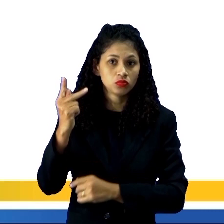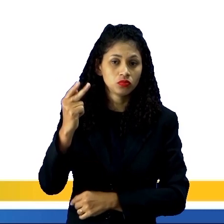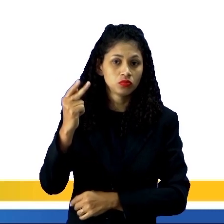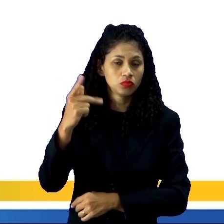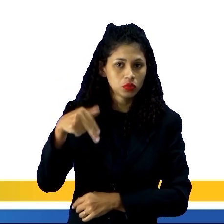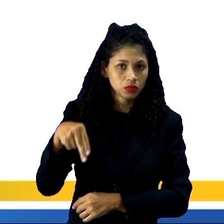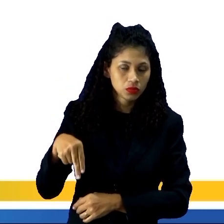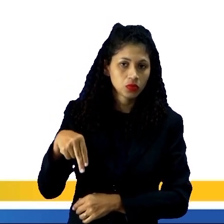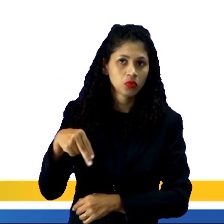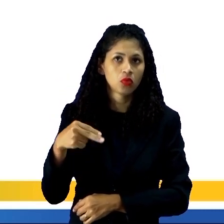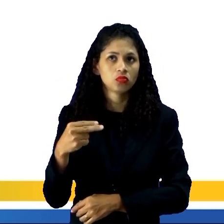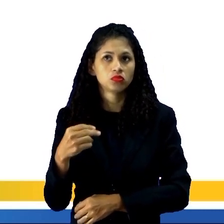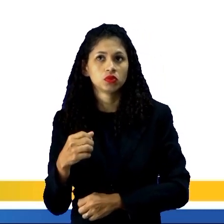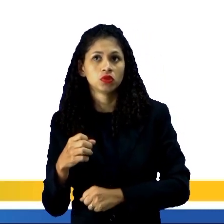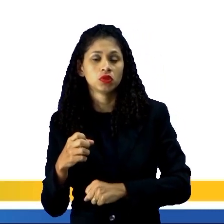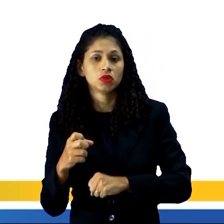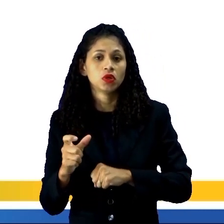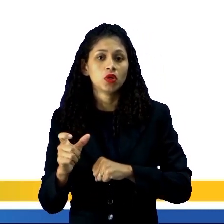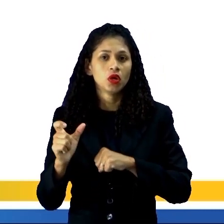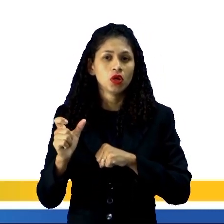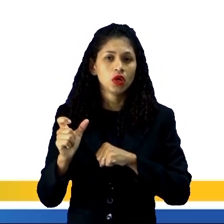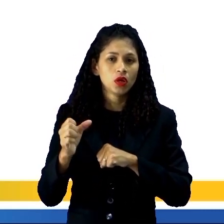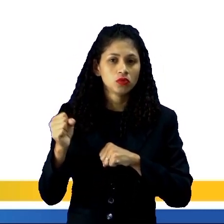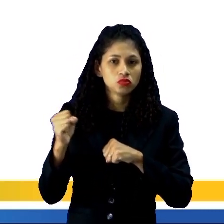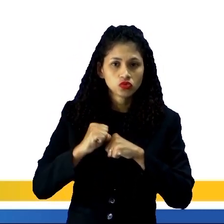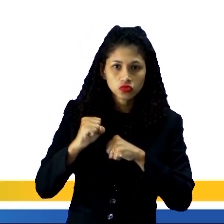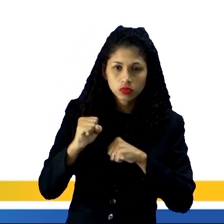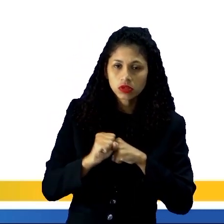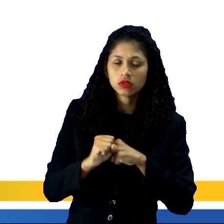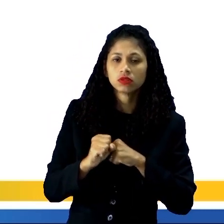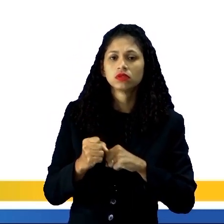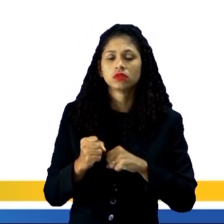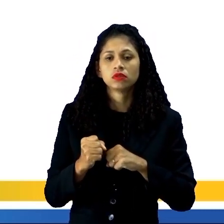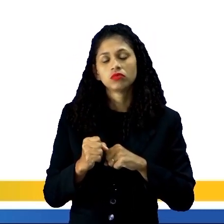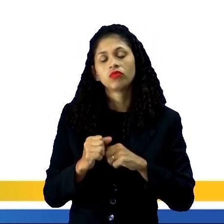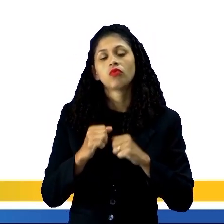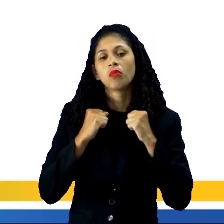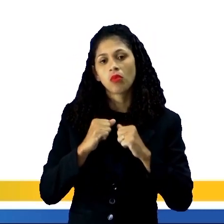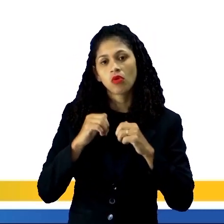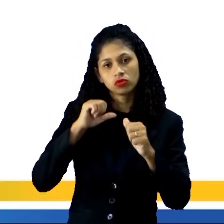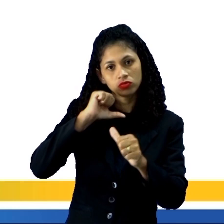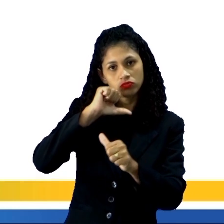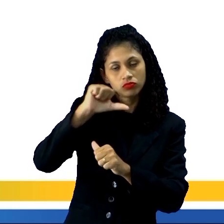substantivo, né? Ele pode ser omitido ou trocado, né? Ou